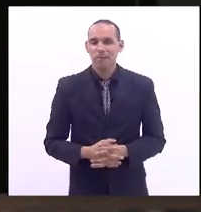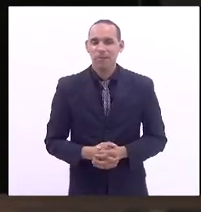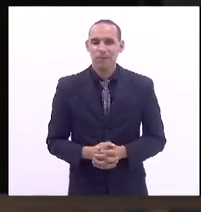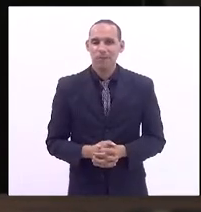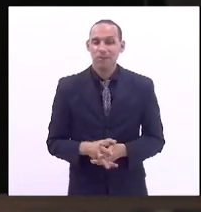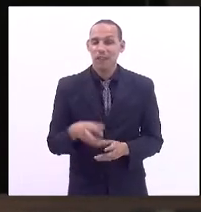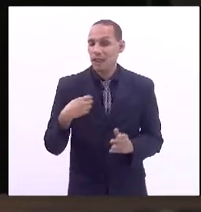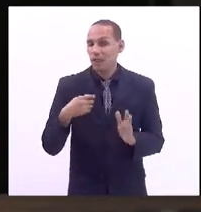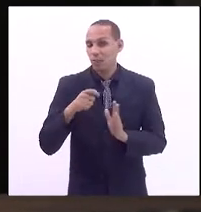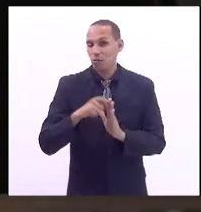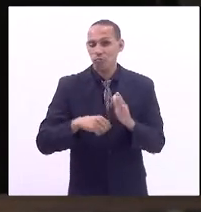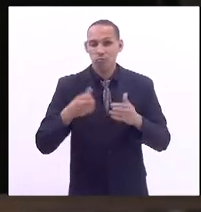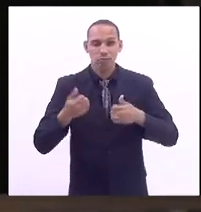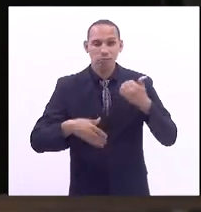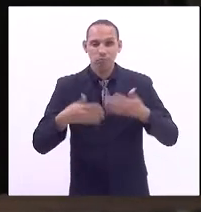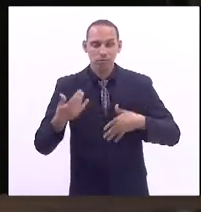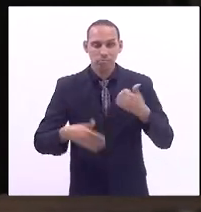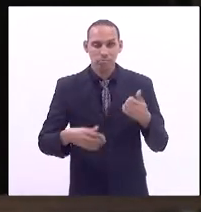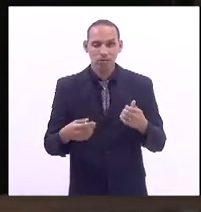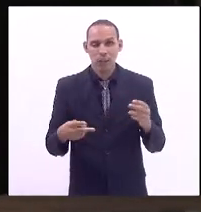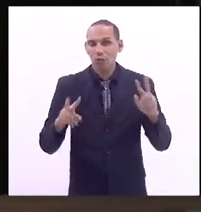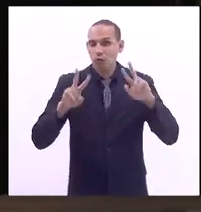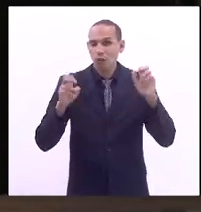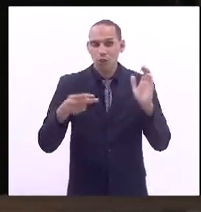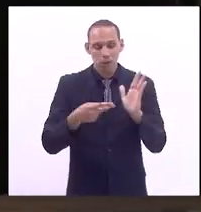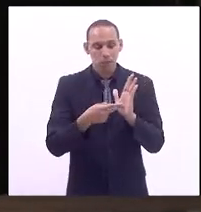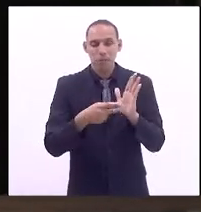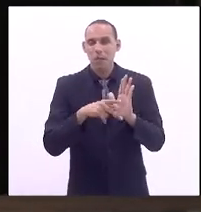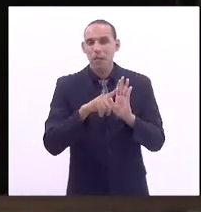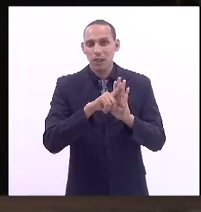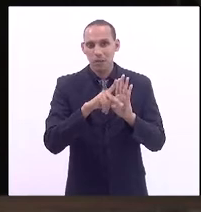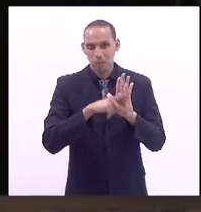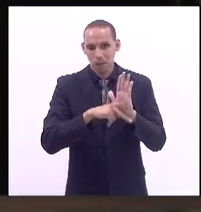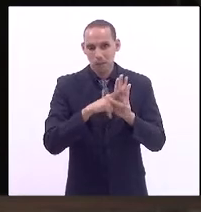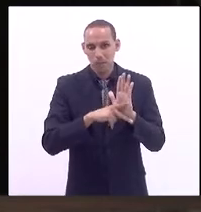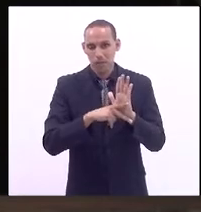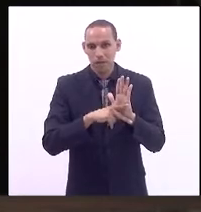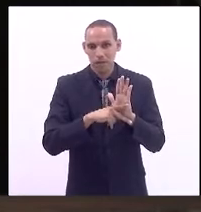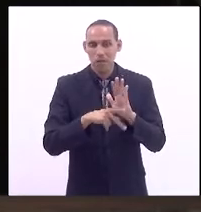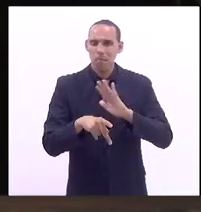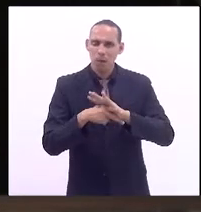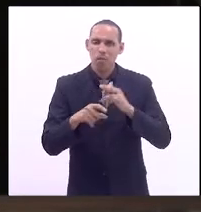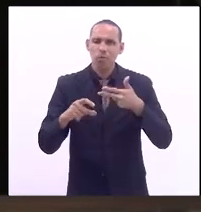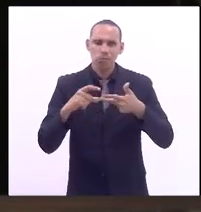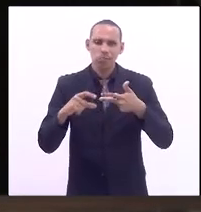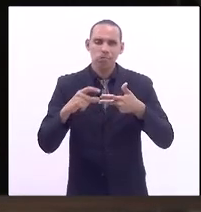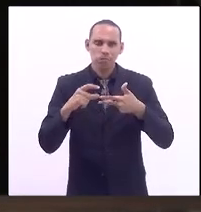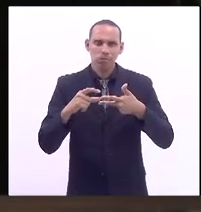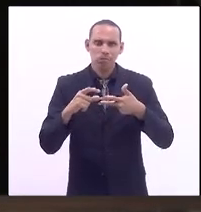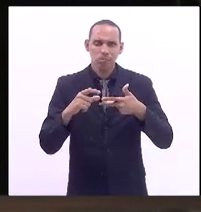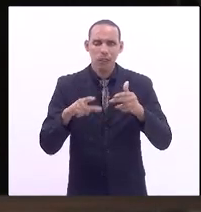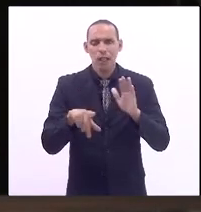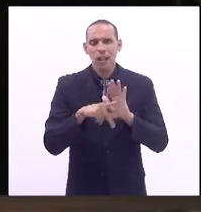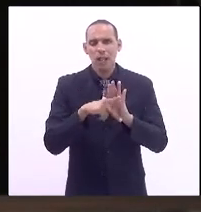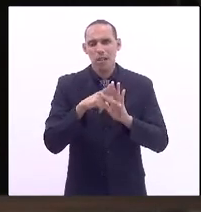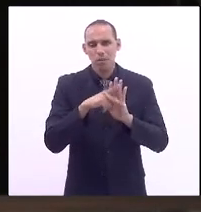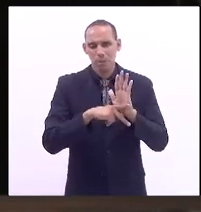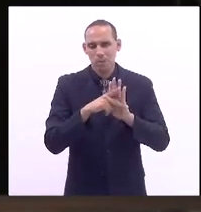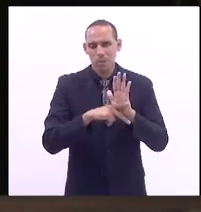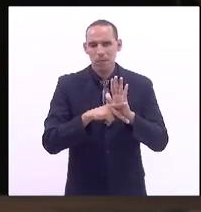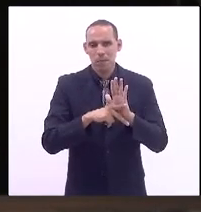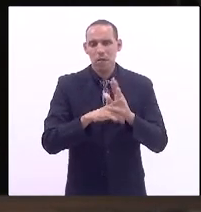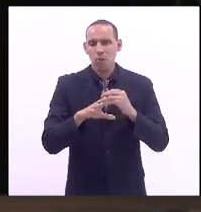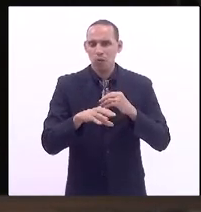eu me inscrevi para falar Será que desse projeto de lei mensagem do executivo para a gente complementar